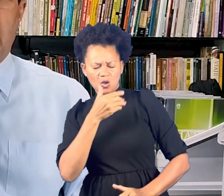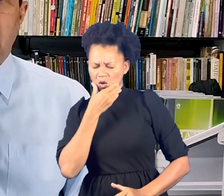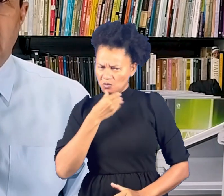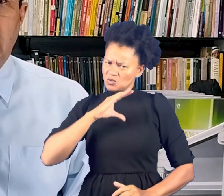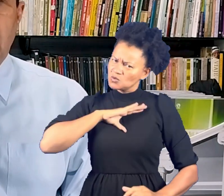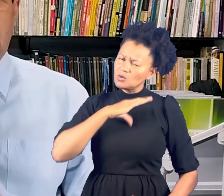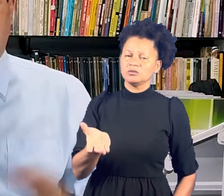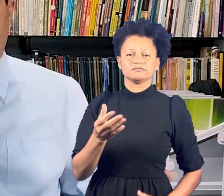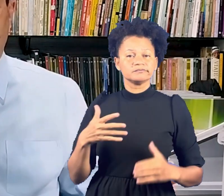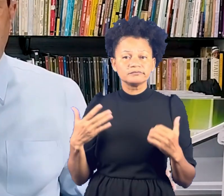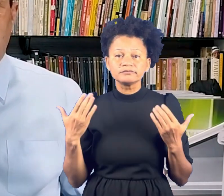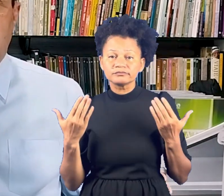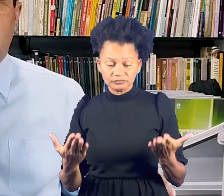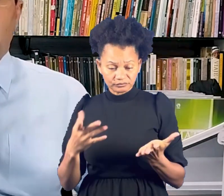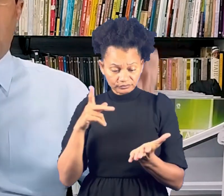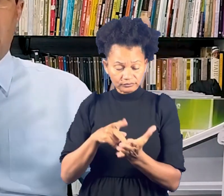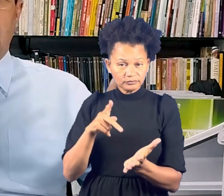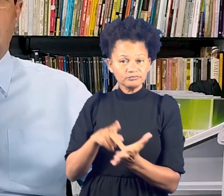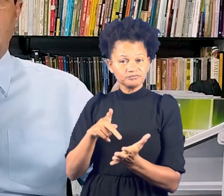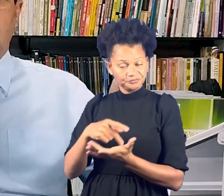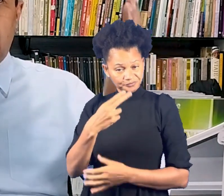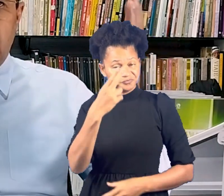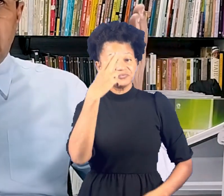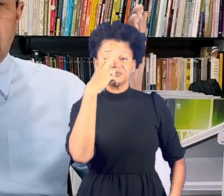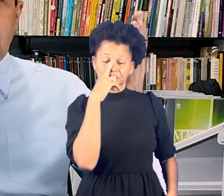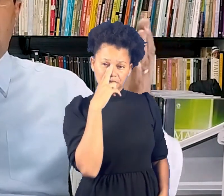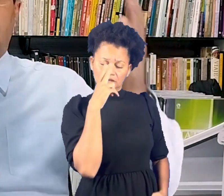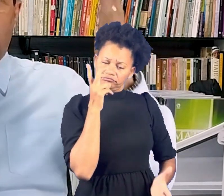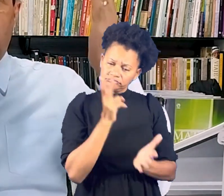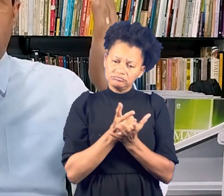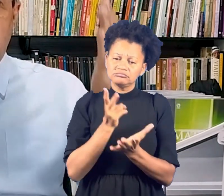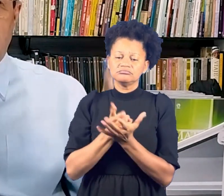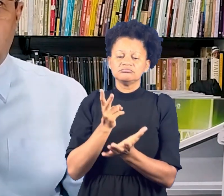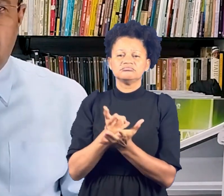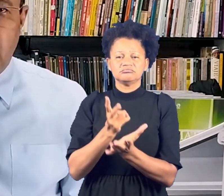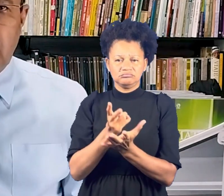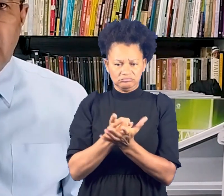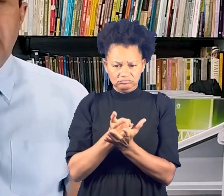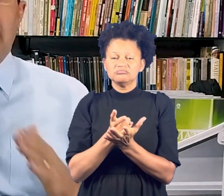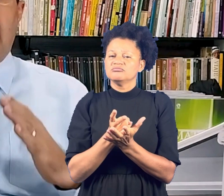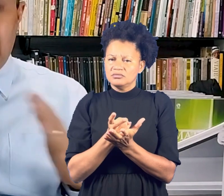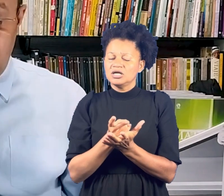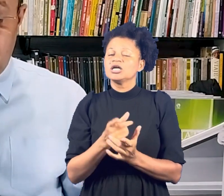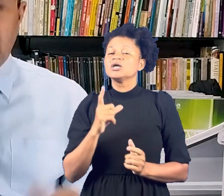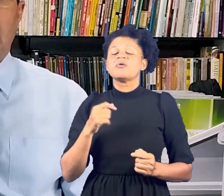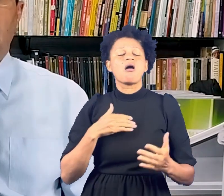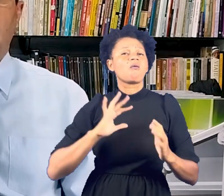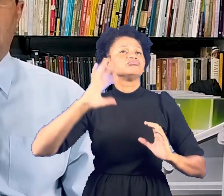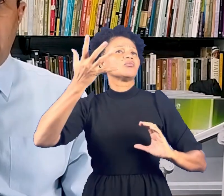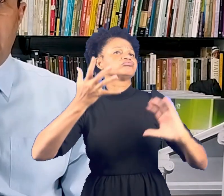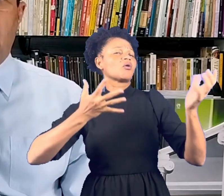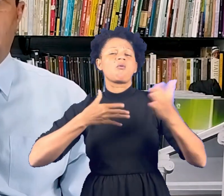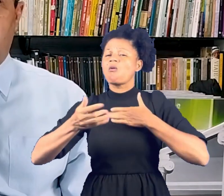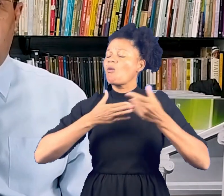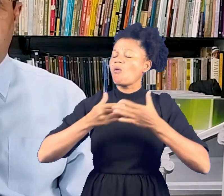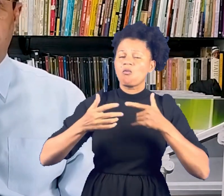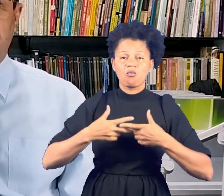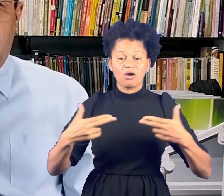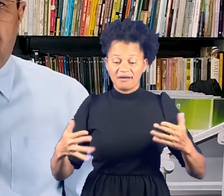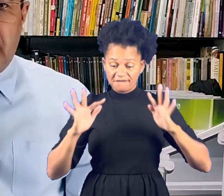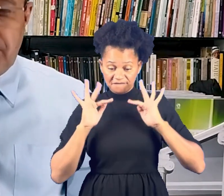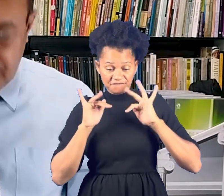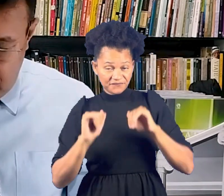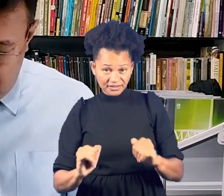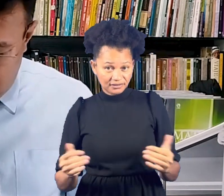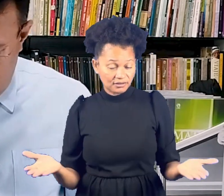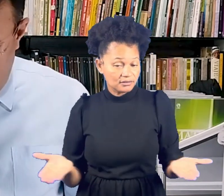mulher de coragem. Então, que os verdadeiros crentes permaneçam firmes, haja o que houver.